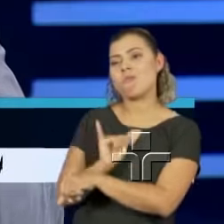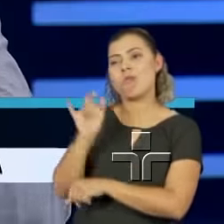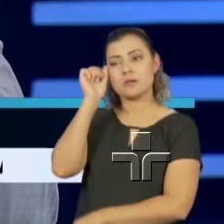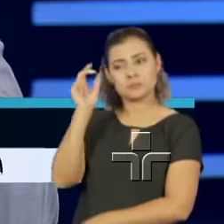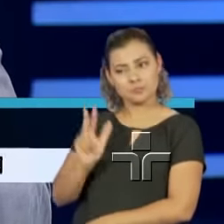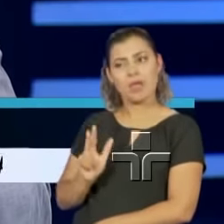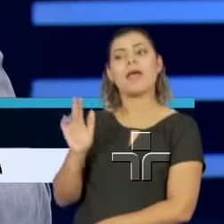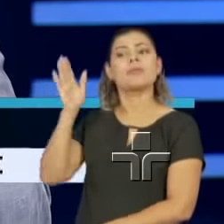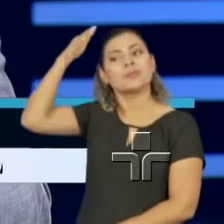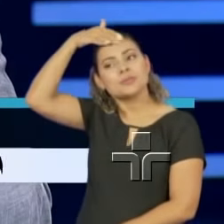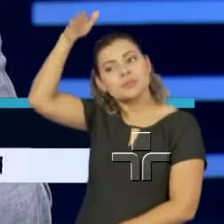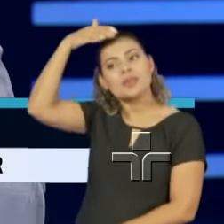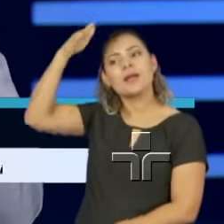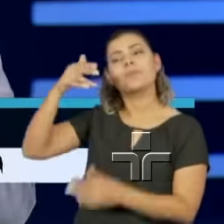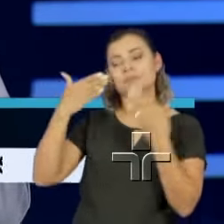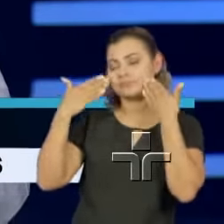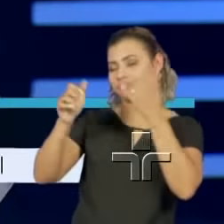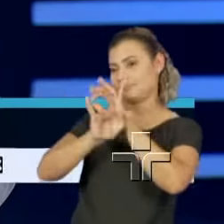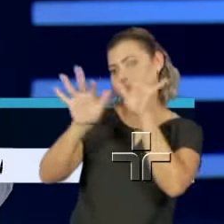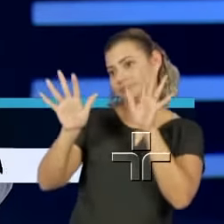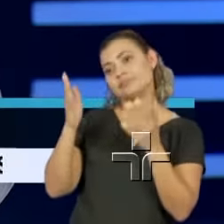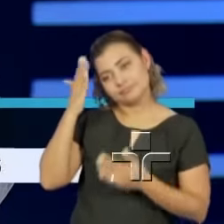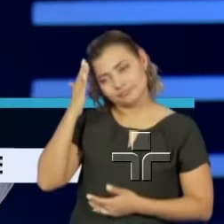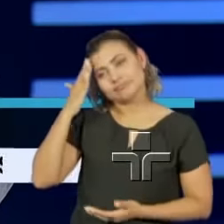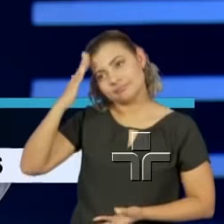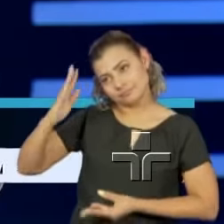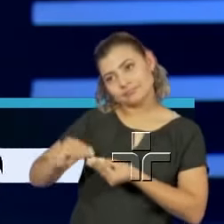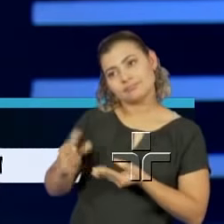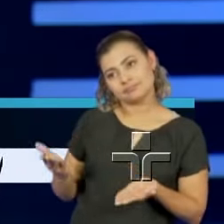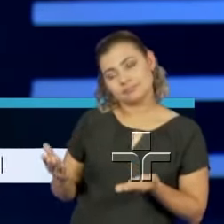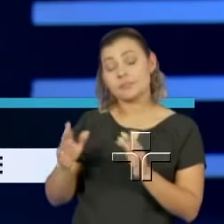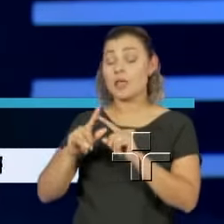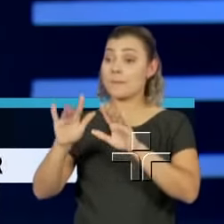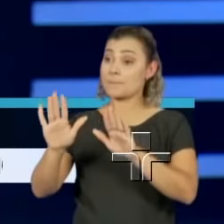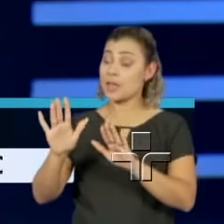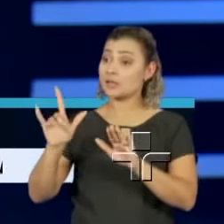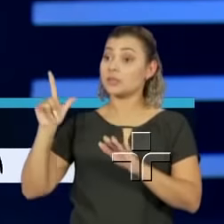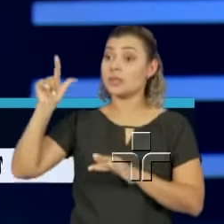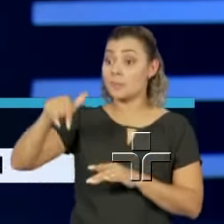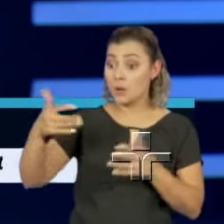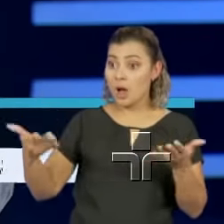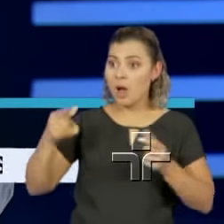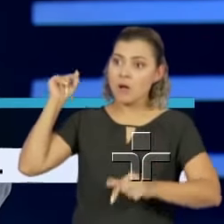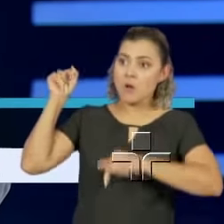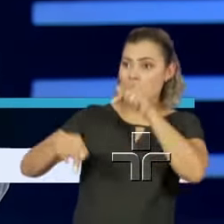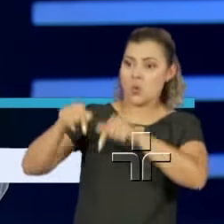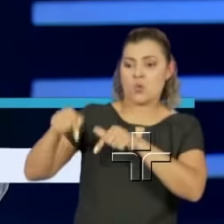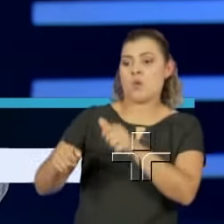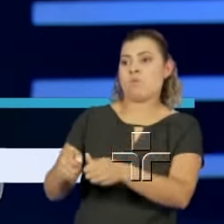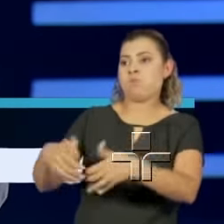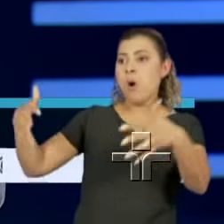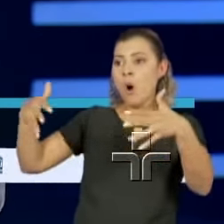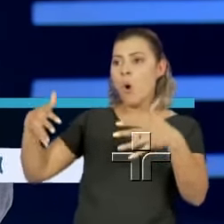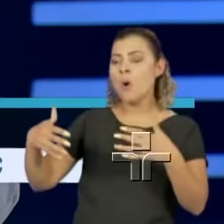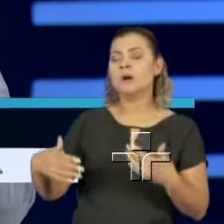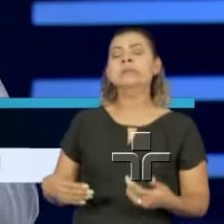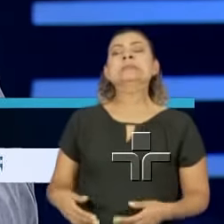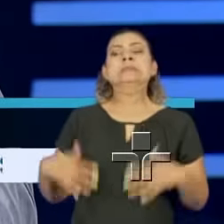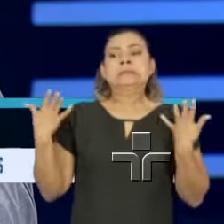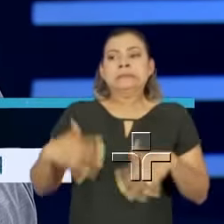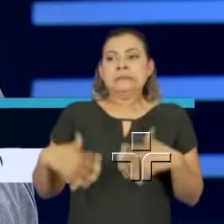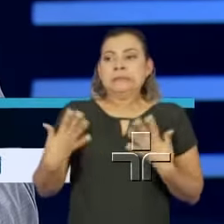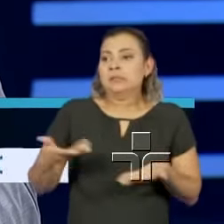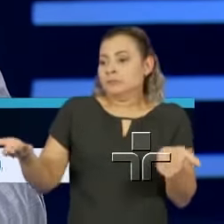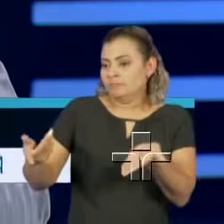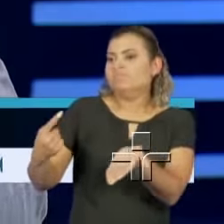a meu ver, ficou bastante claro. E agora, quando depois do ataque e da reação do Iraque, ele diz, olha, vamos